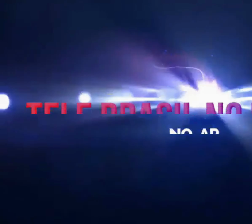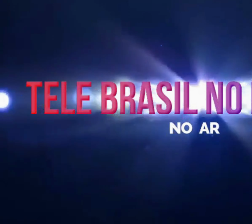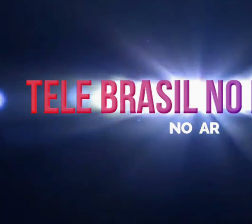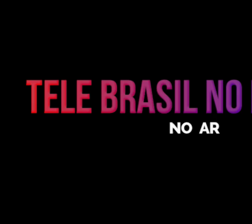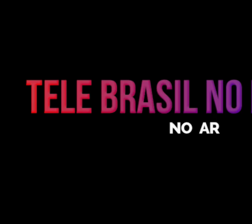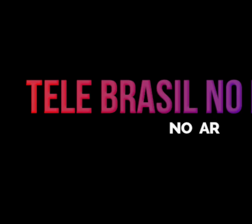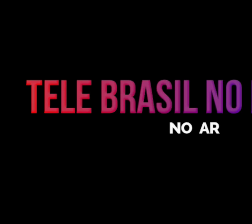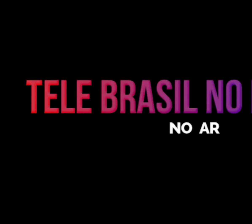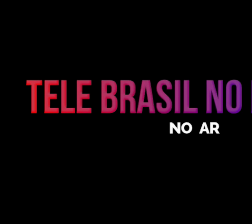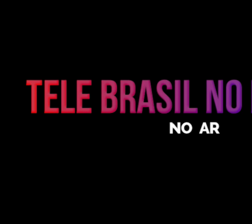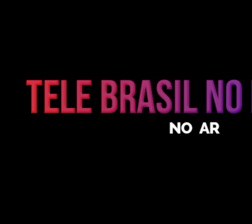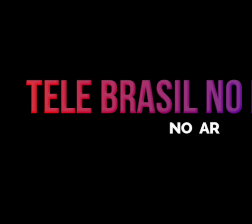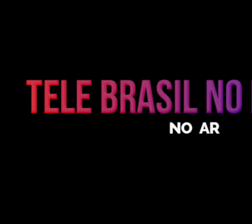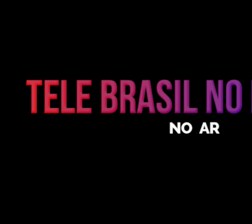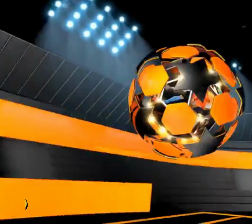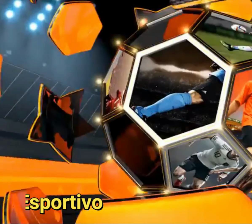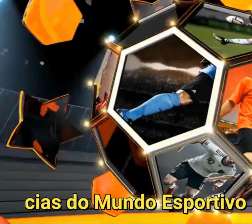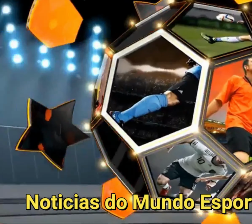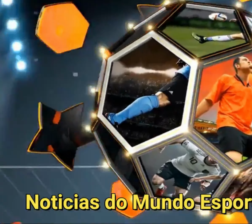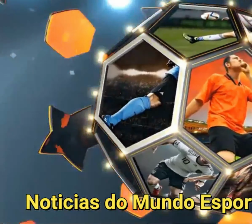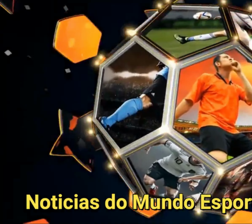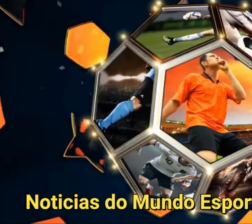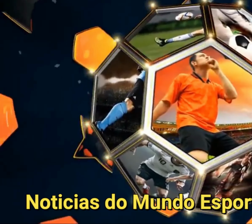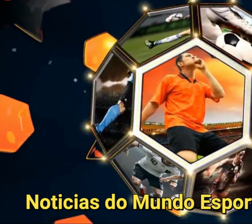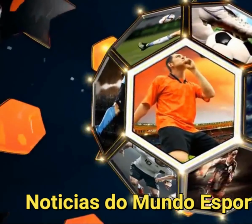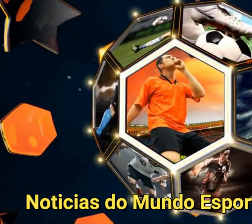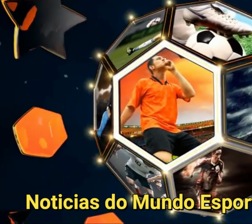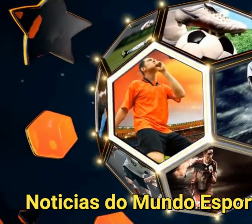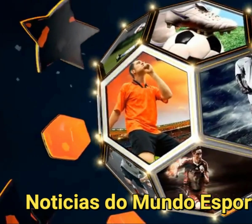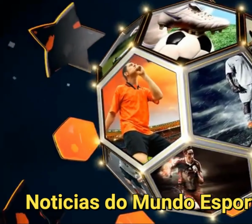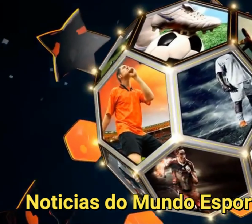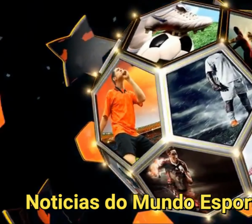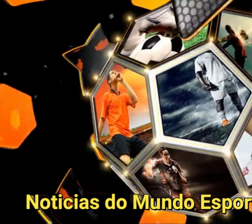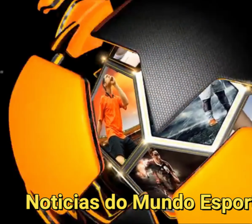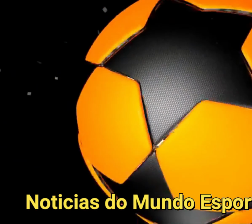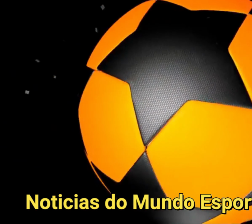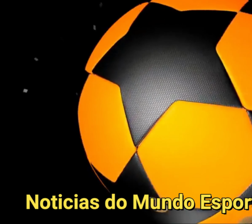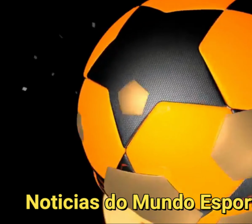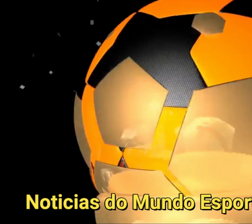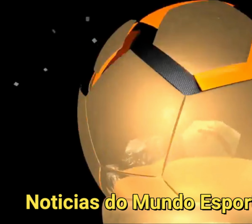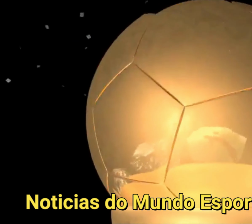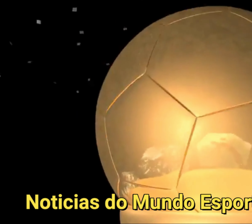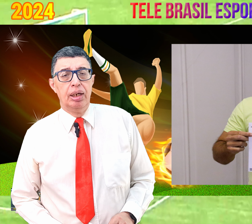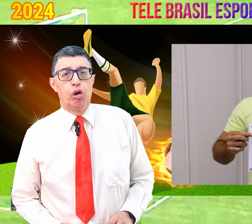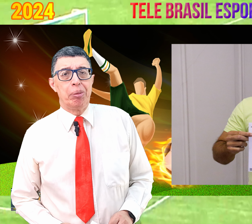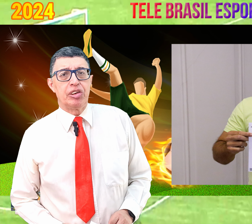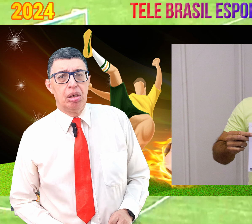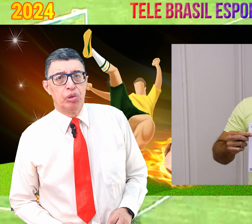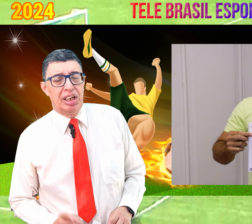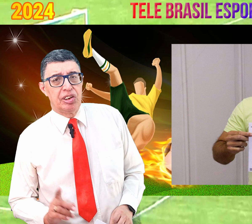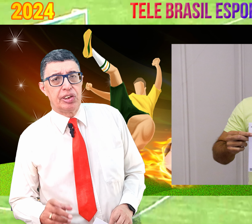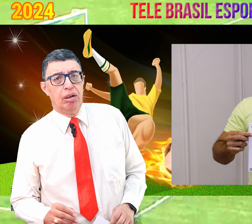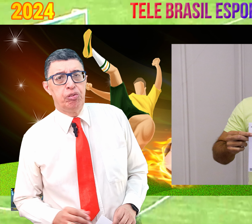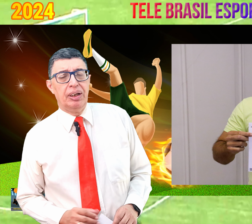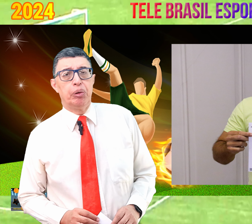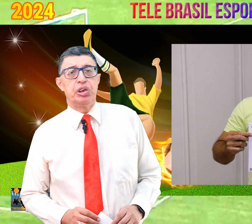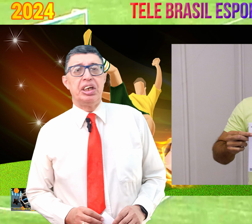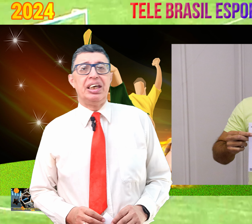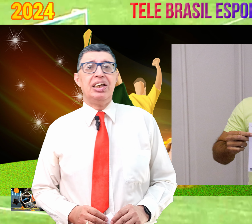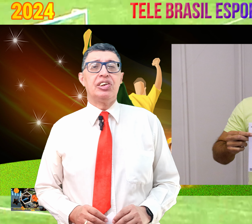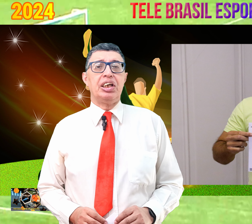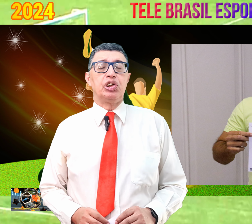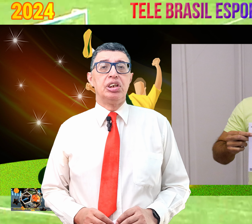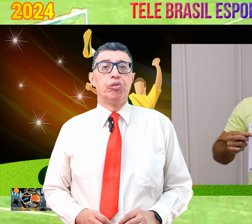Tele Brasil no Esporte. Notícias do mundo esportivo. E começamos a edição falando